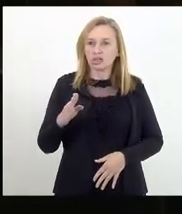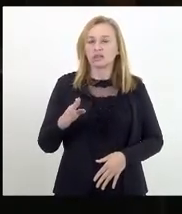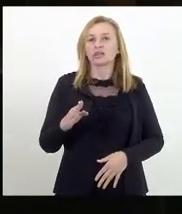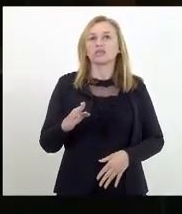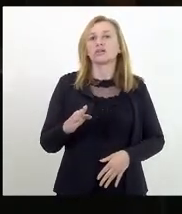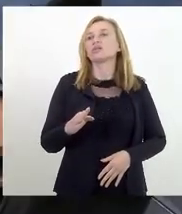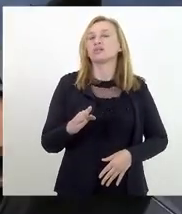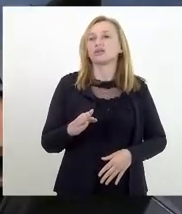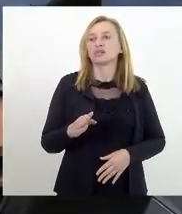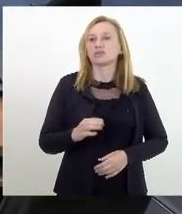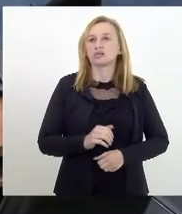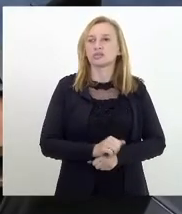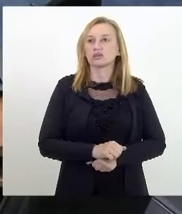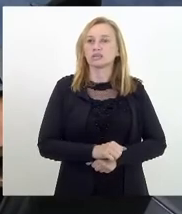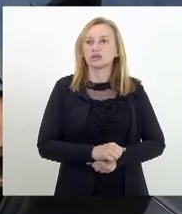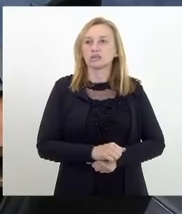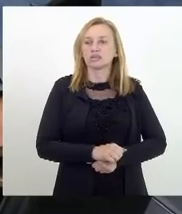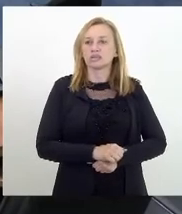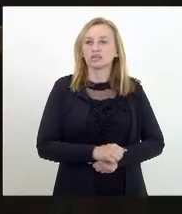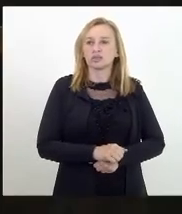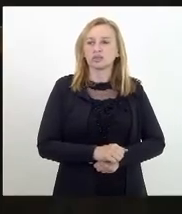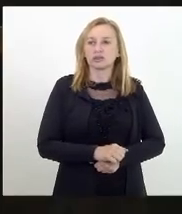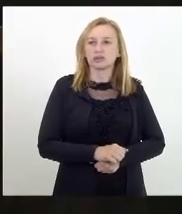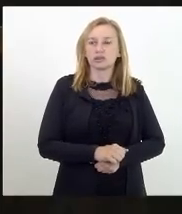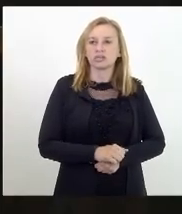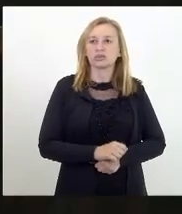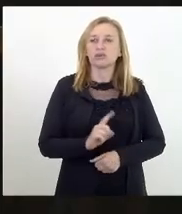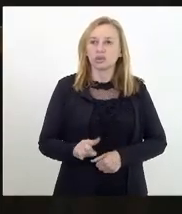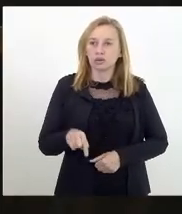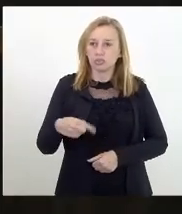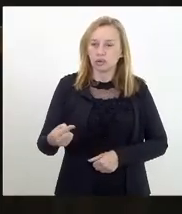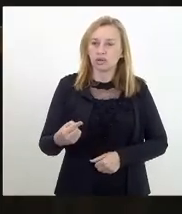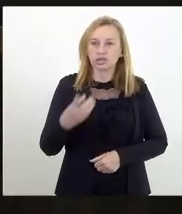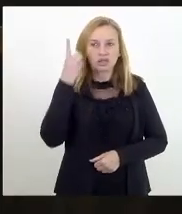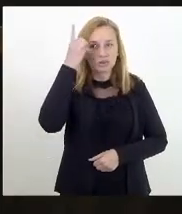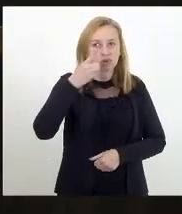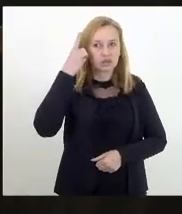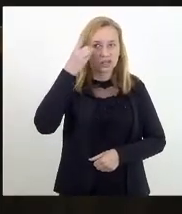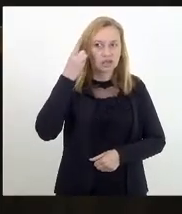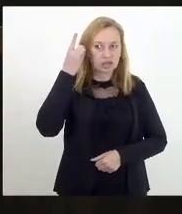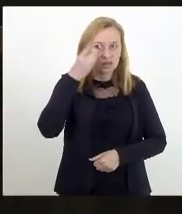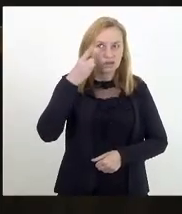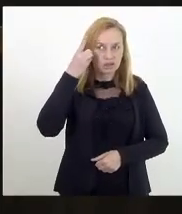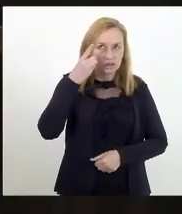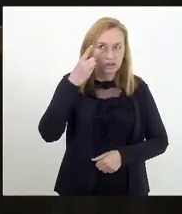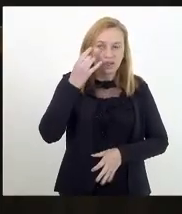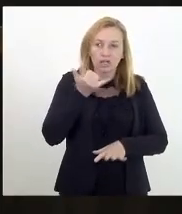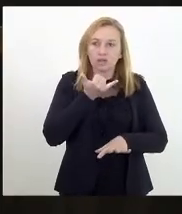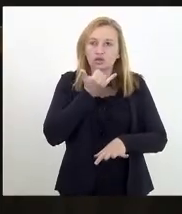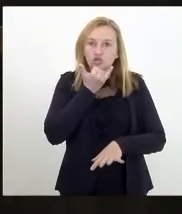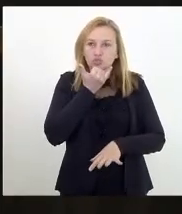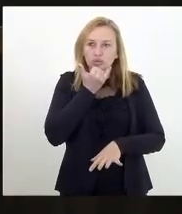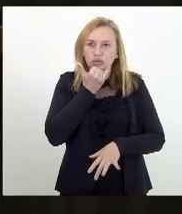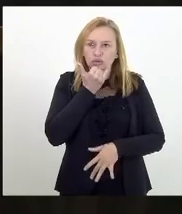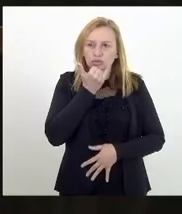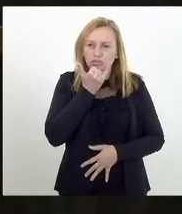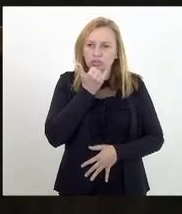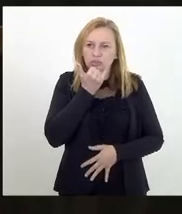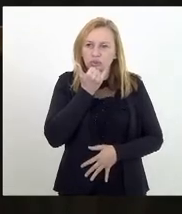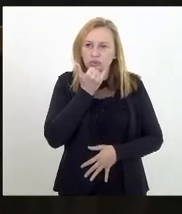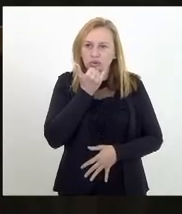obrigado o próximo orador escrito é o Nobre Deputado ele não marco desculpa perdão